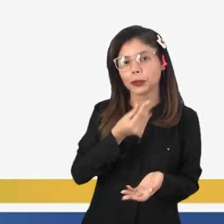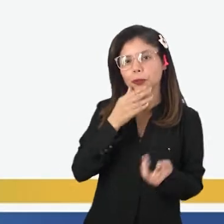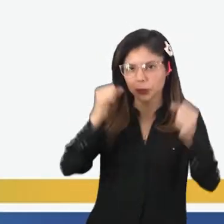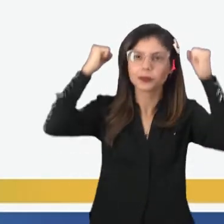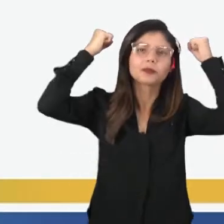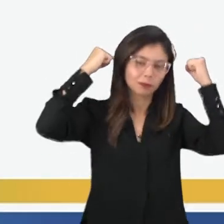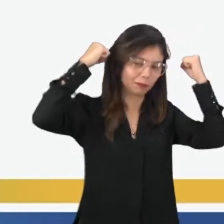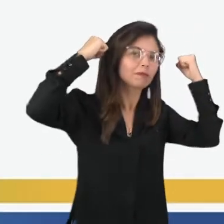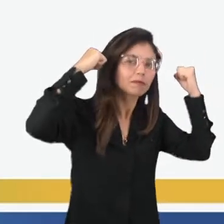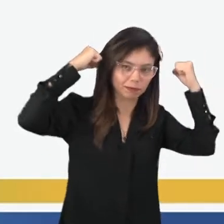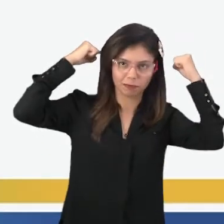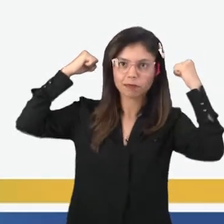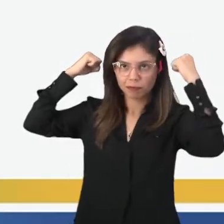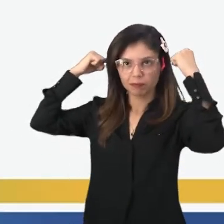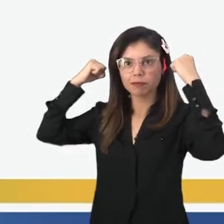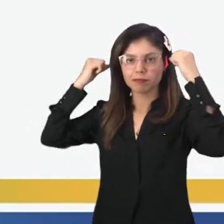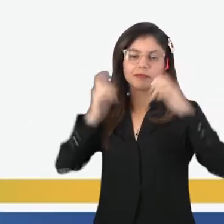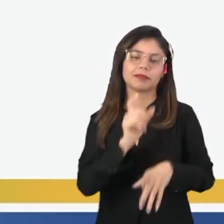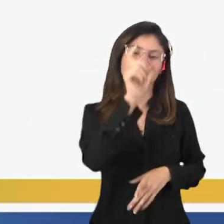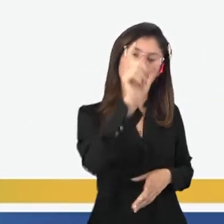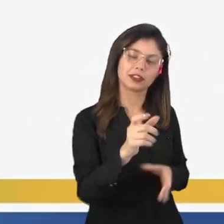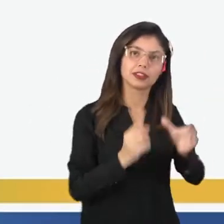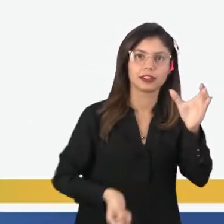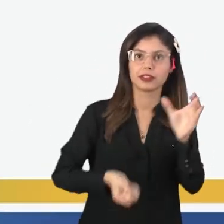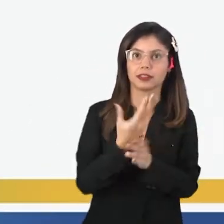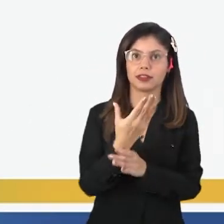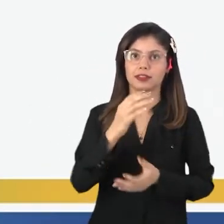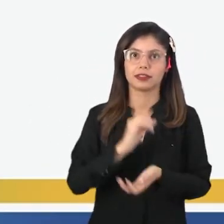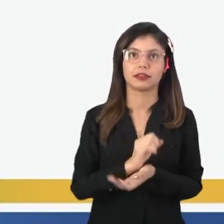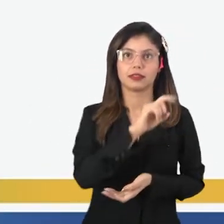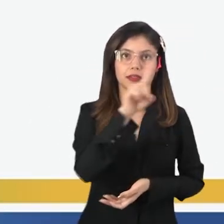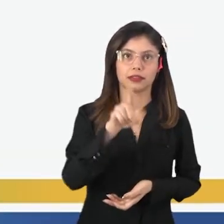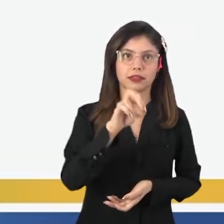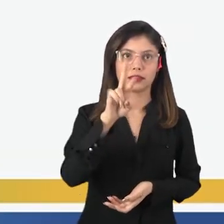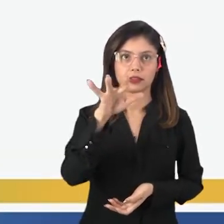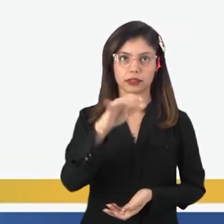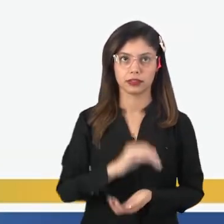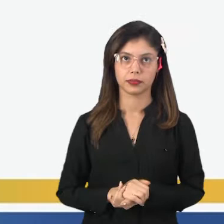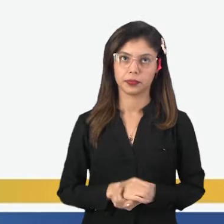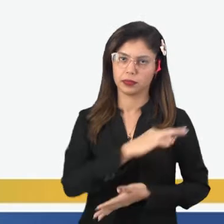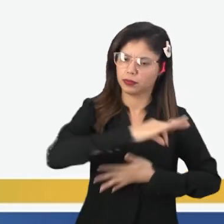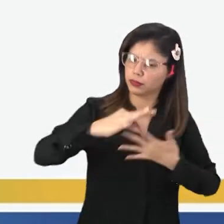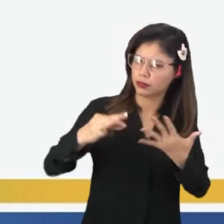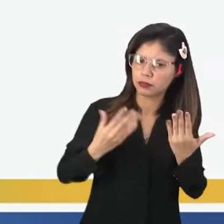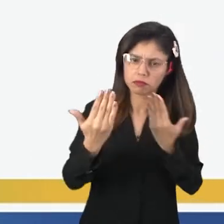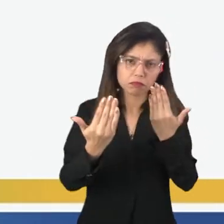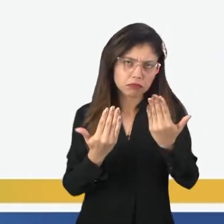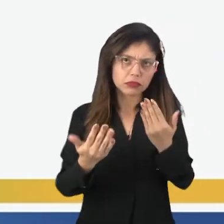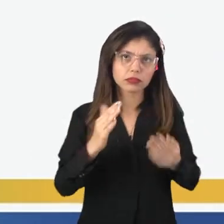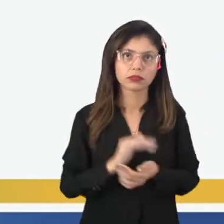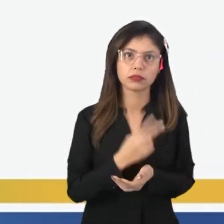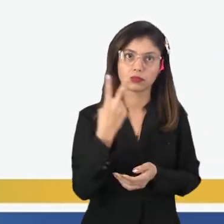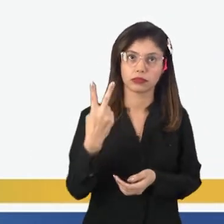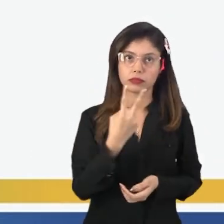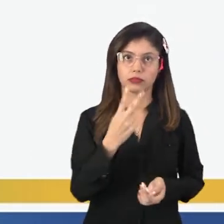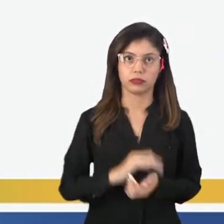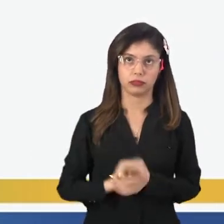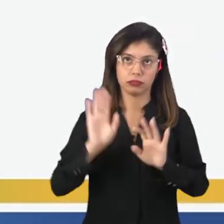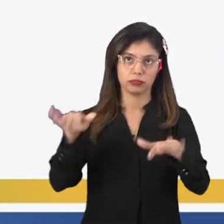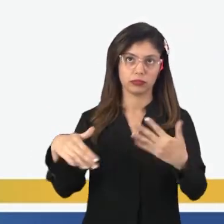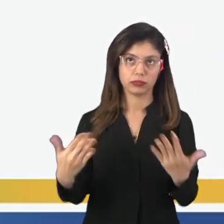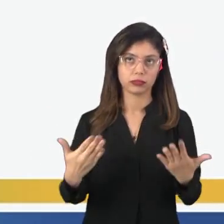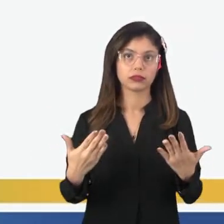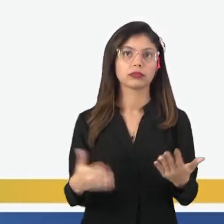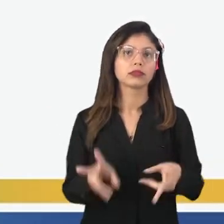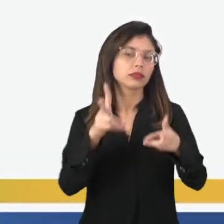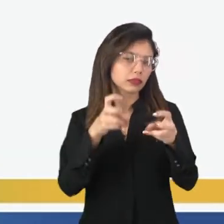o menino maluquinho, né? Personagem criado por Ziraldo. Que elementos são comuns entre eles, os quais